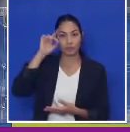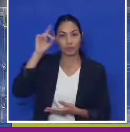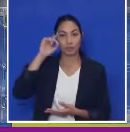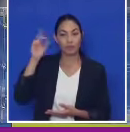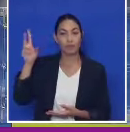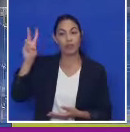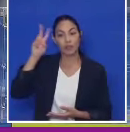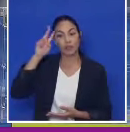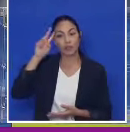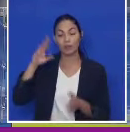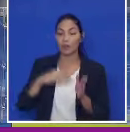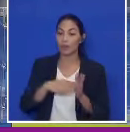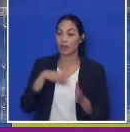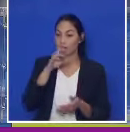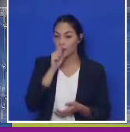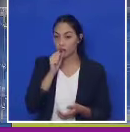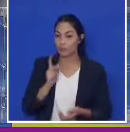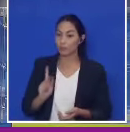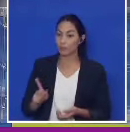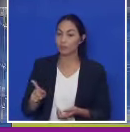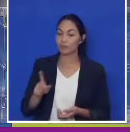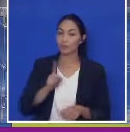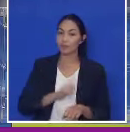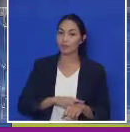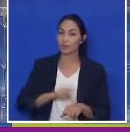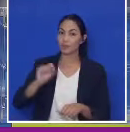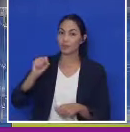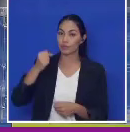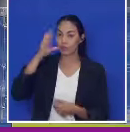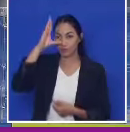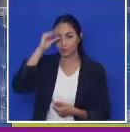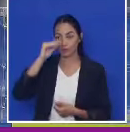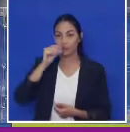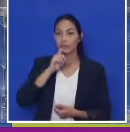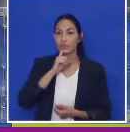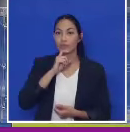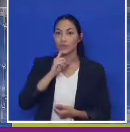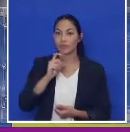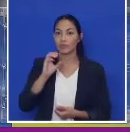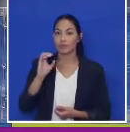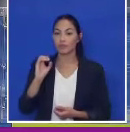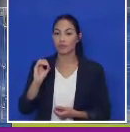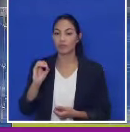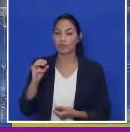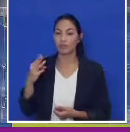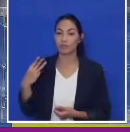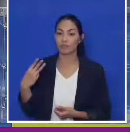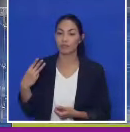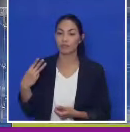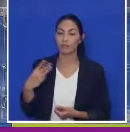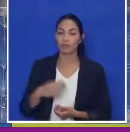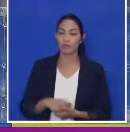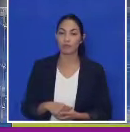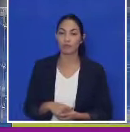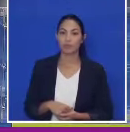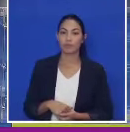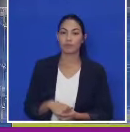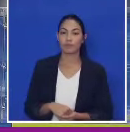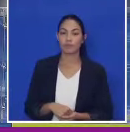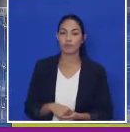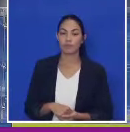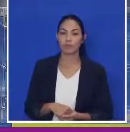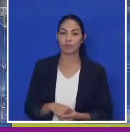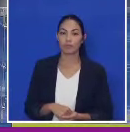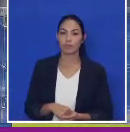diários de segunda a sábado, sempre a partir das 8 da noite. Bola verde 03. Verde